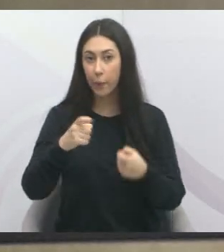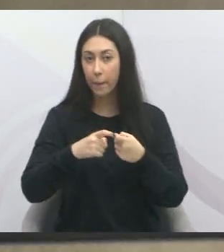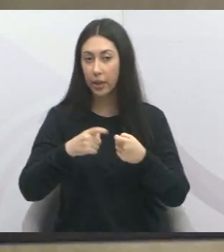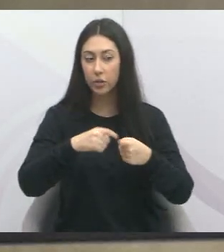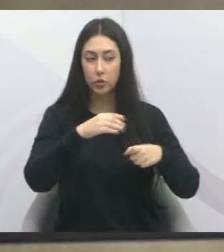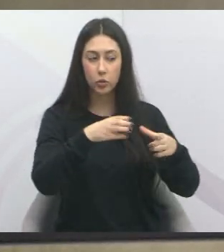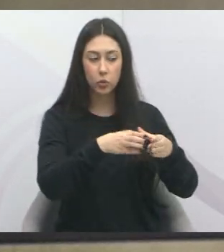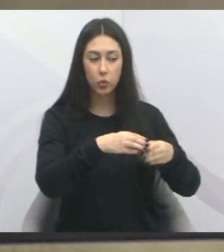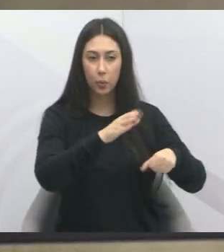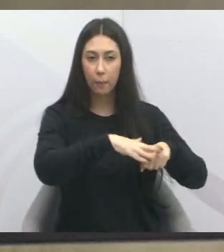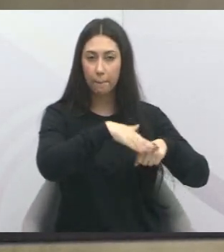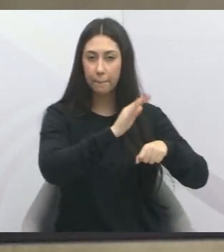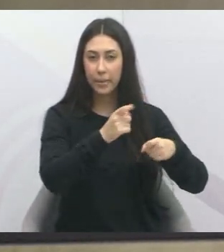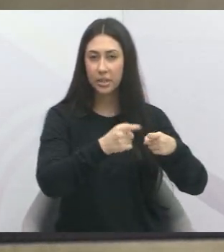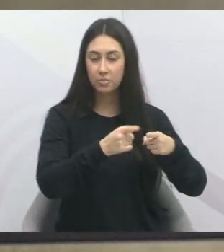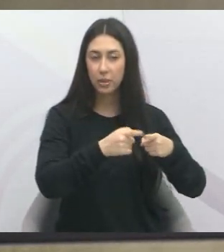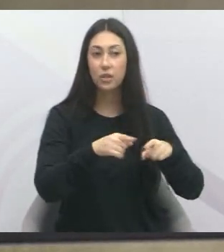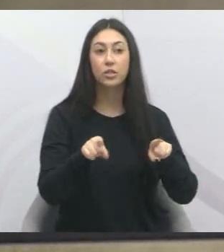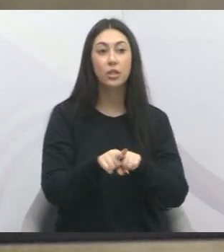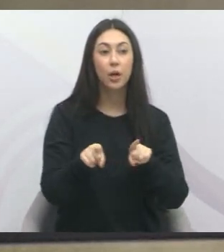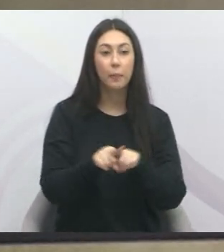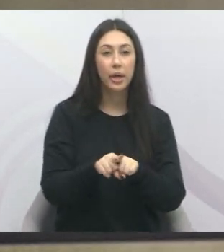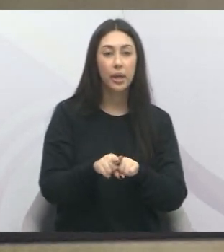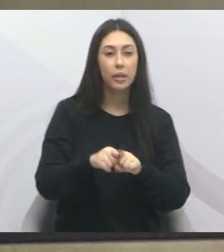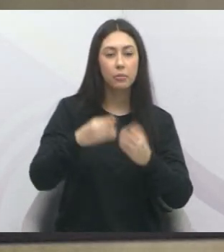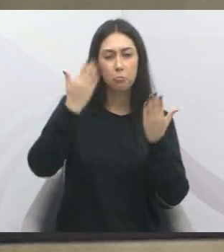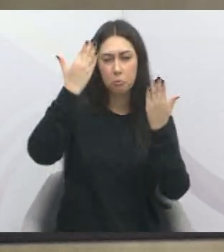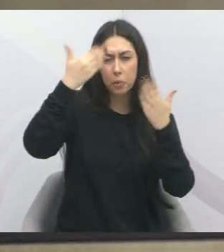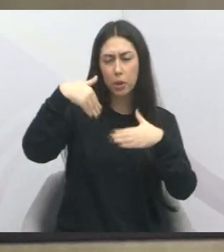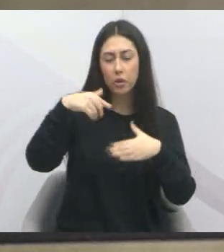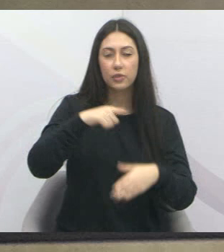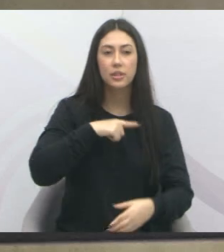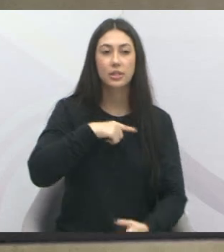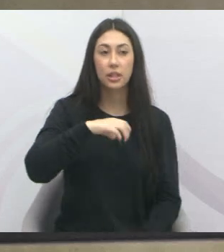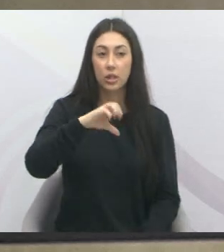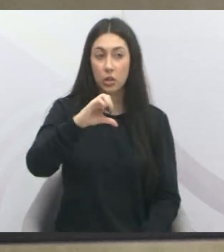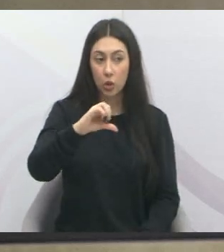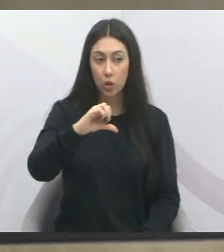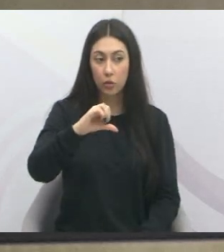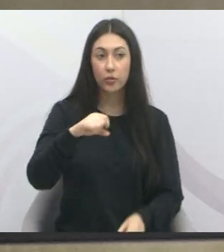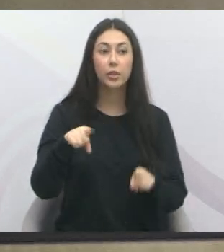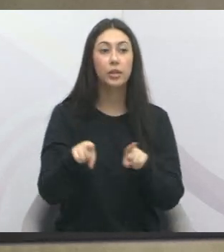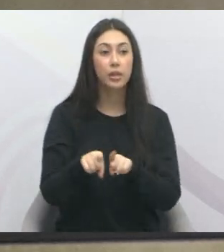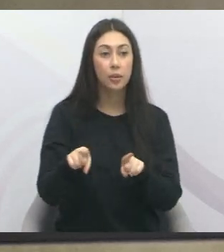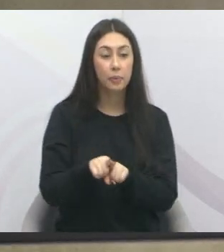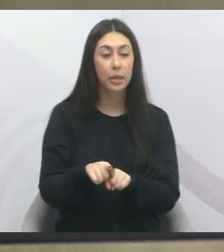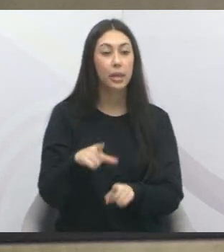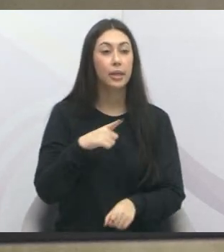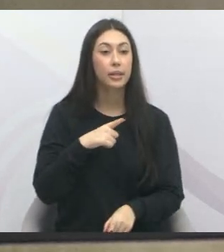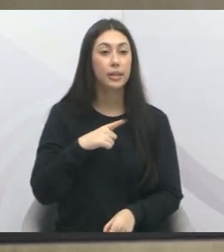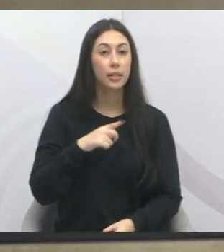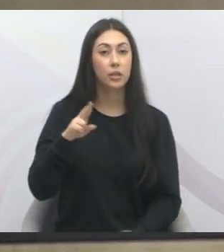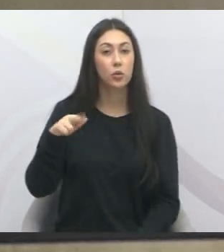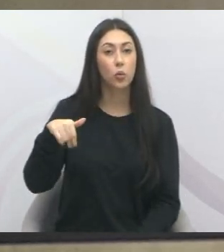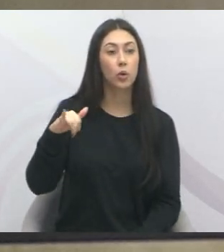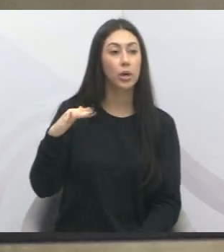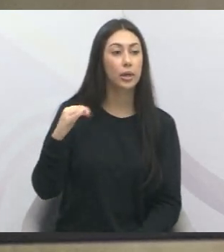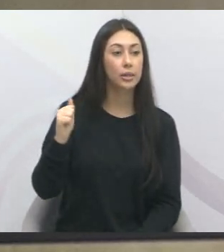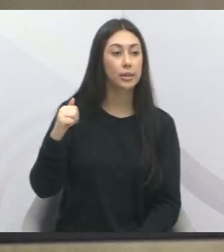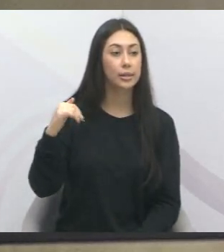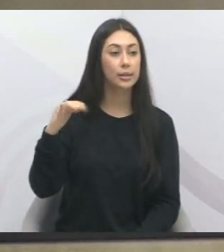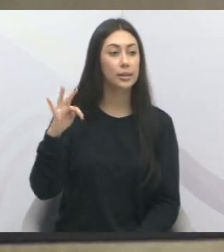Médicos, processo seletivo 9, nós temos os preceptores da Humanitas e